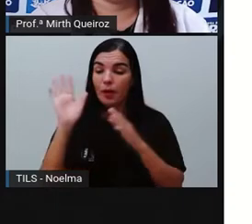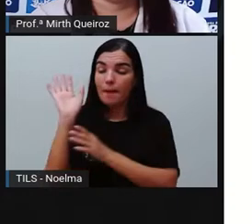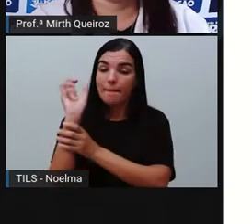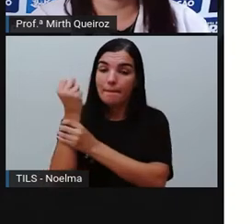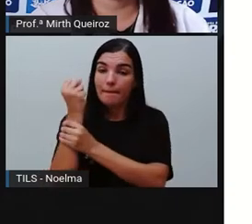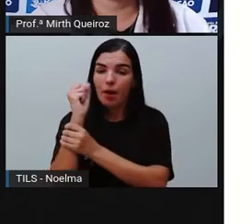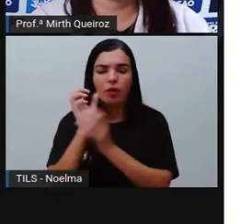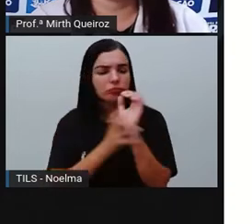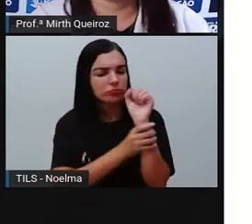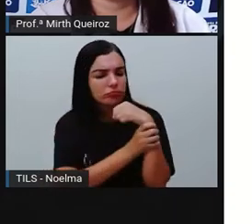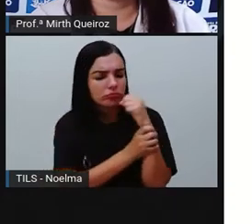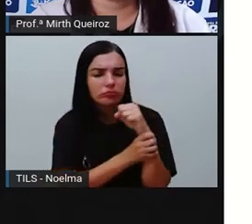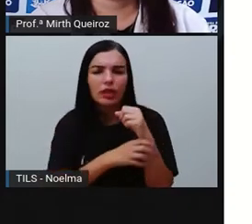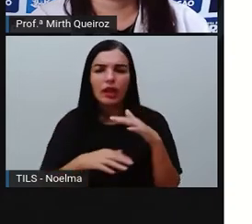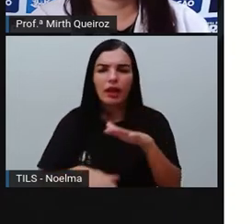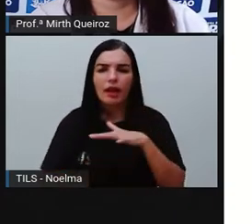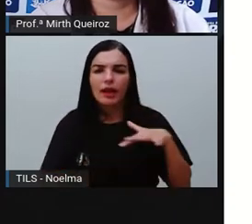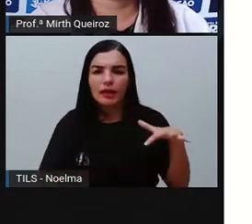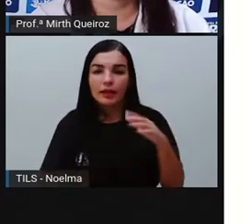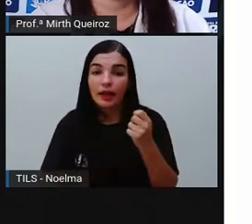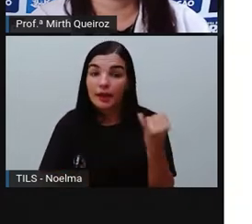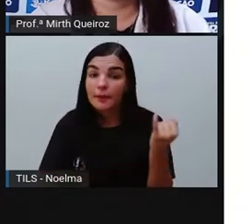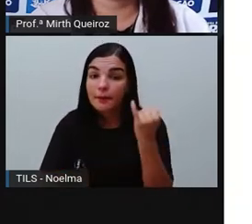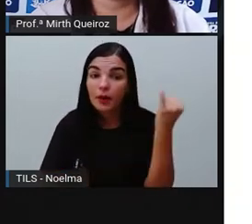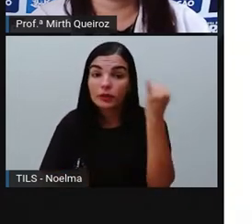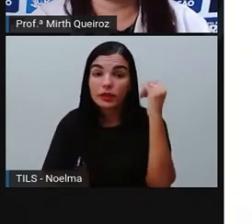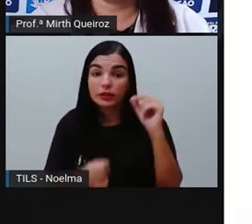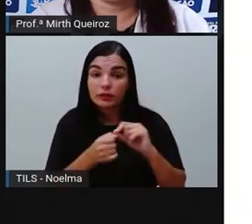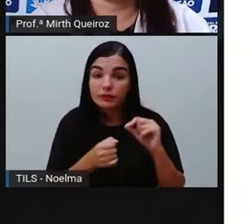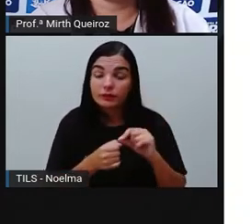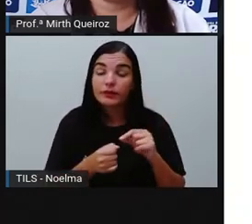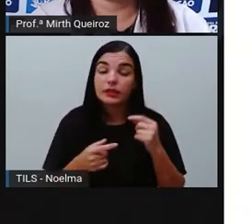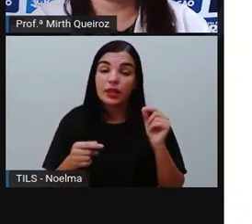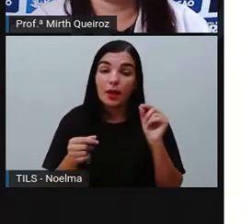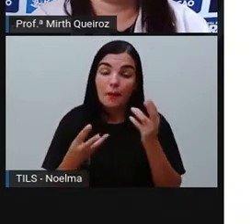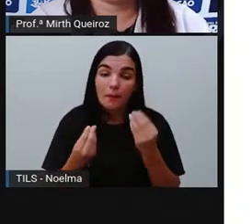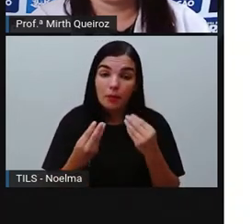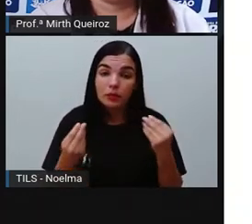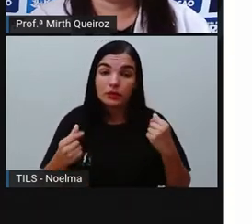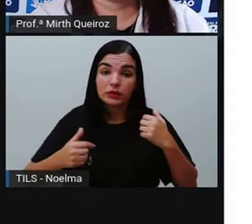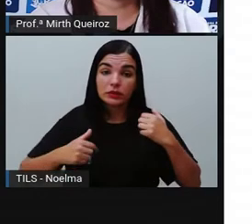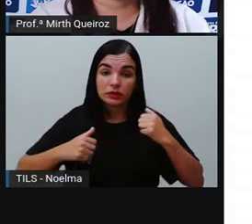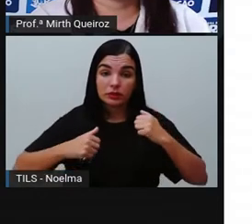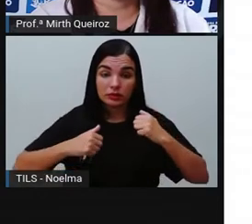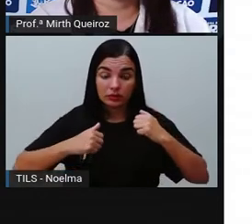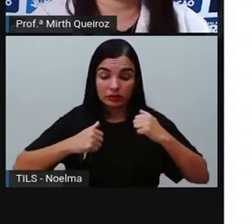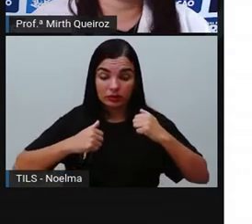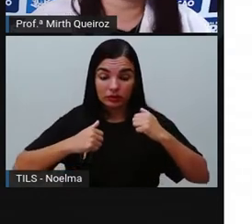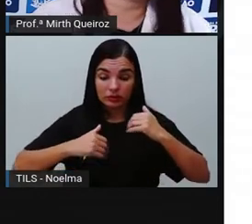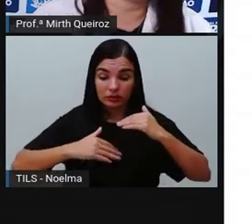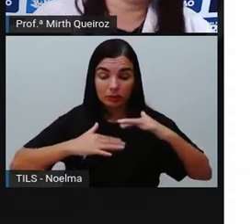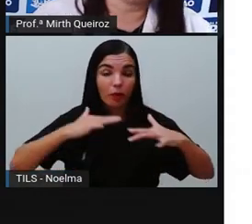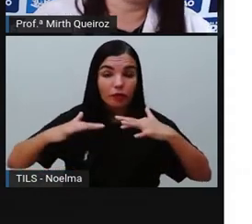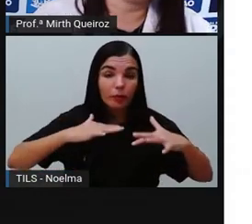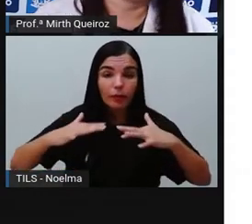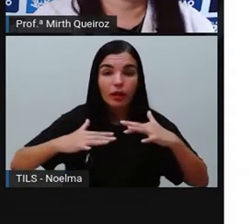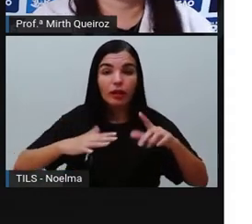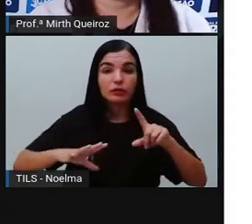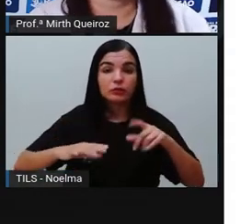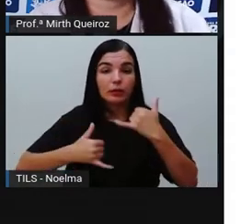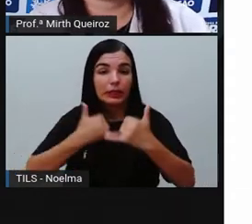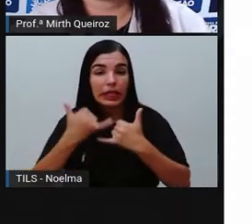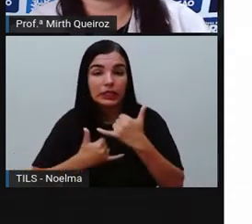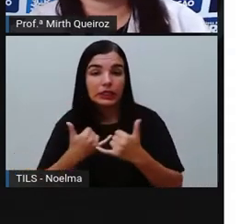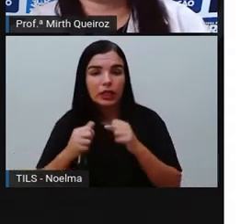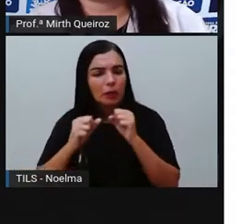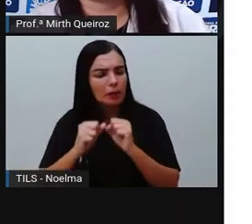criança, é essencial que ela faça várias atividades, ou seja, por um tempo ela joga bola,